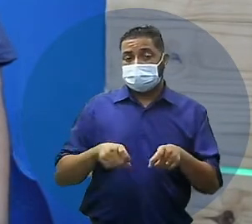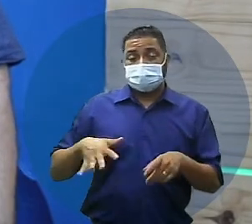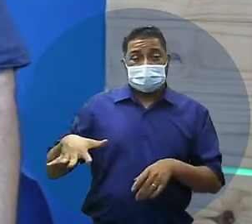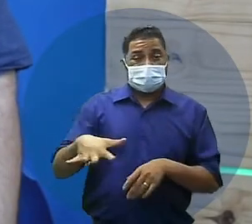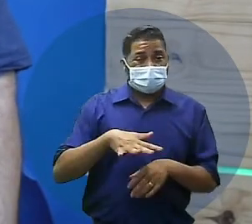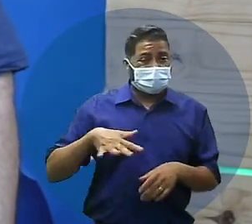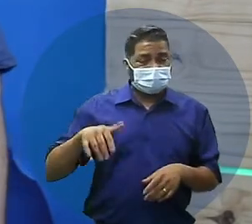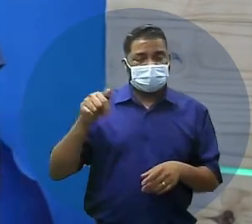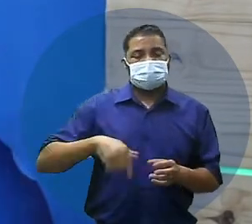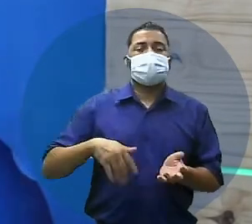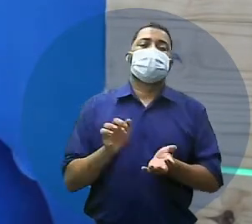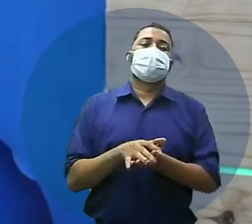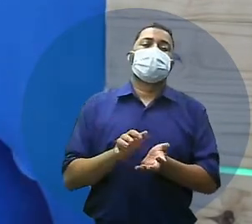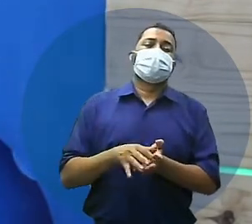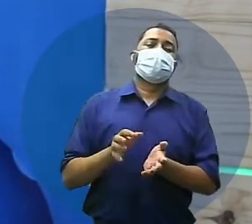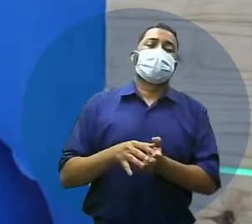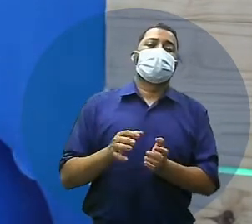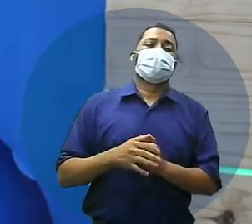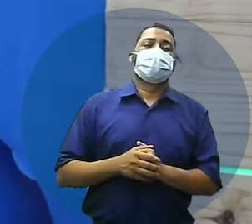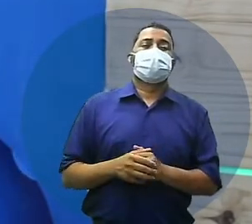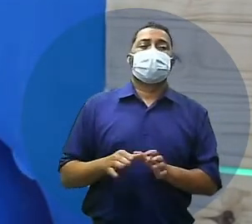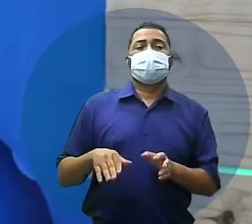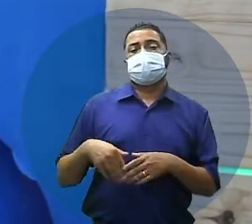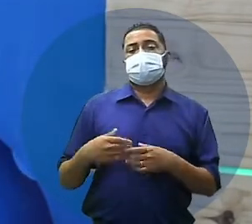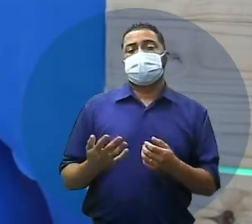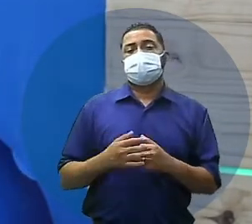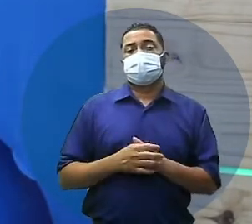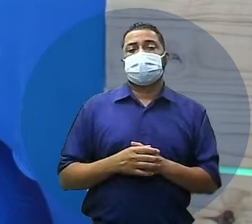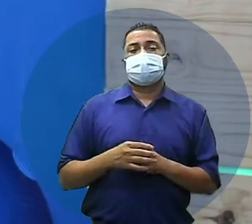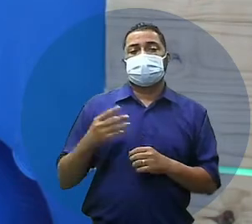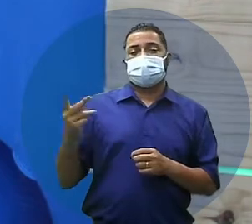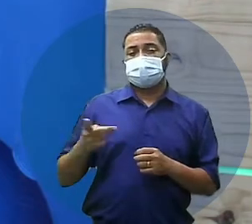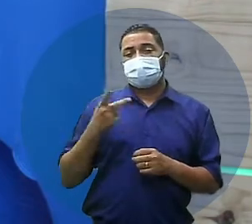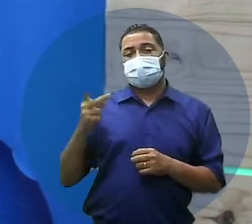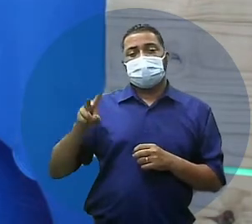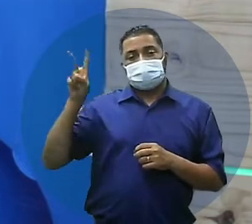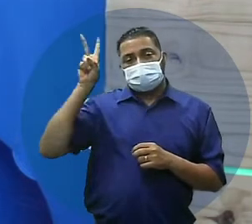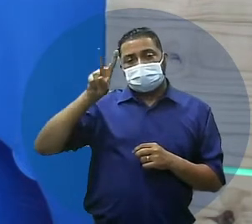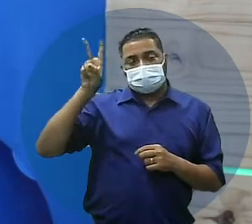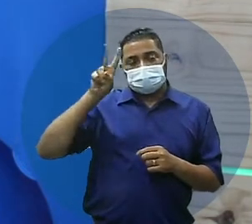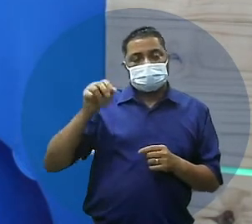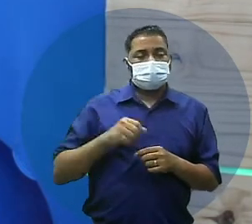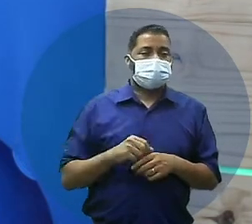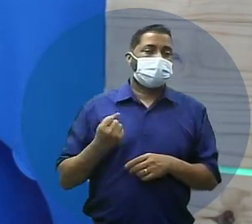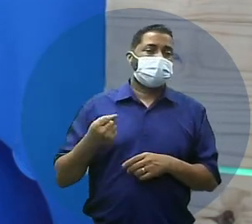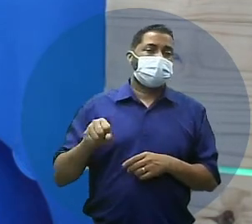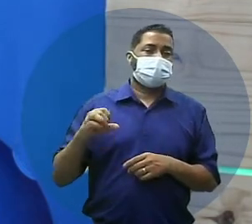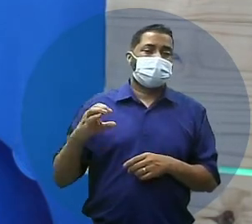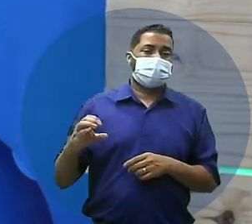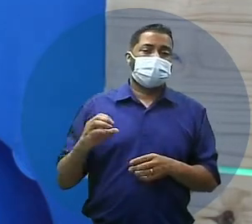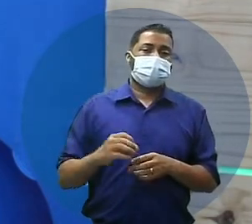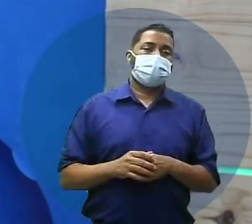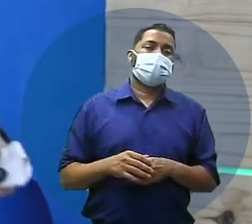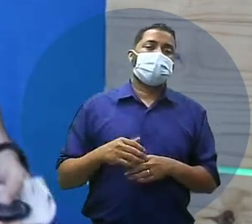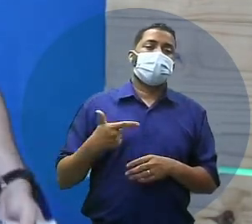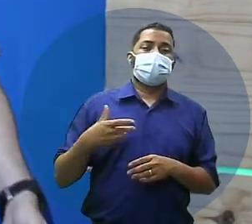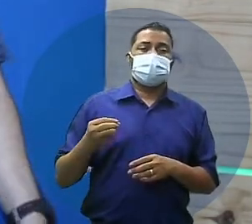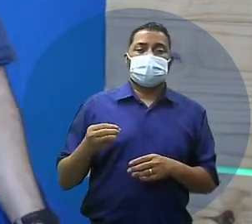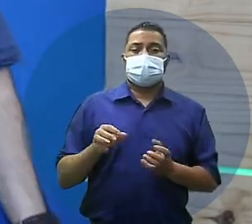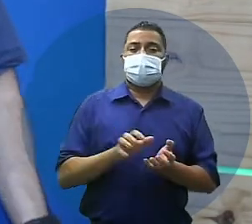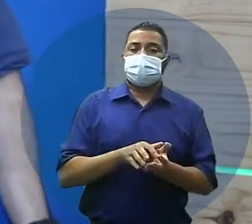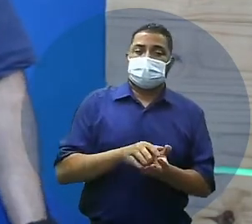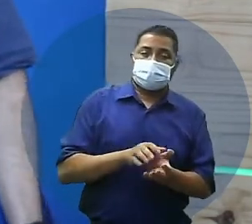rural aqui de Pernambuco. Então, falou da história do século XX de Pernambuco, falou